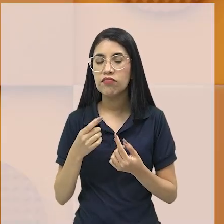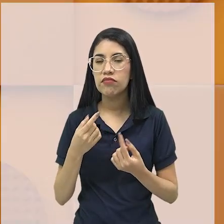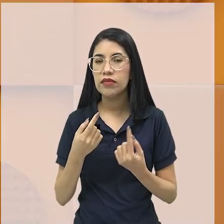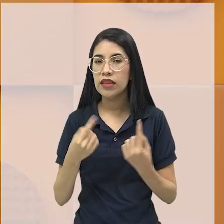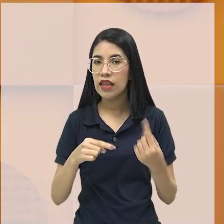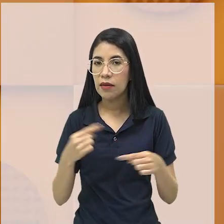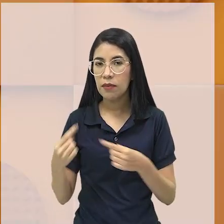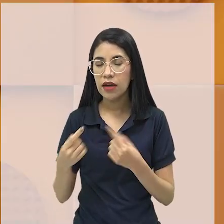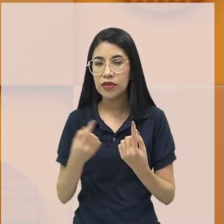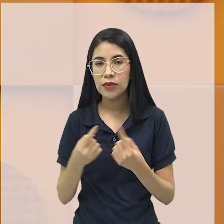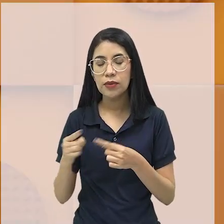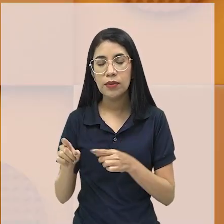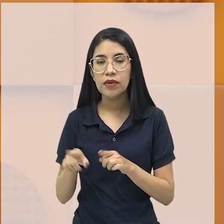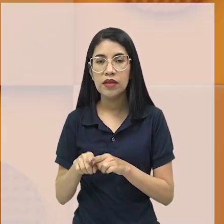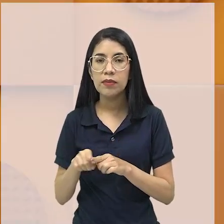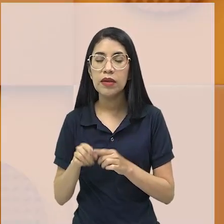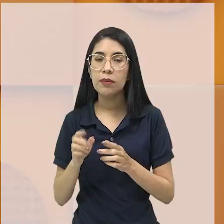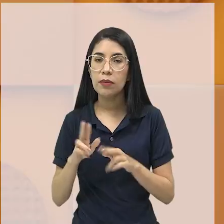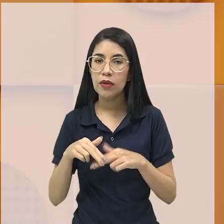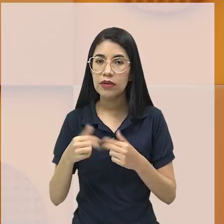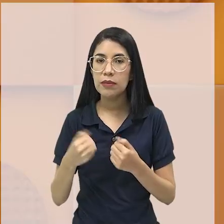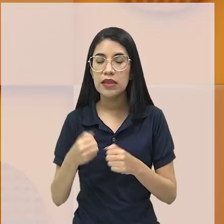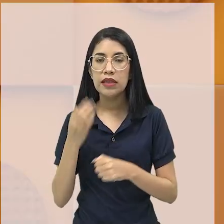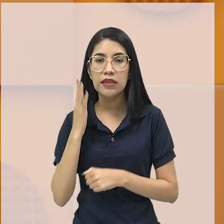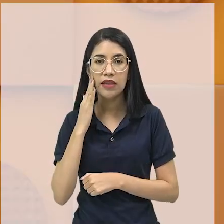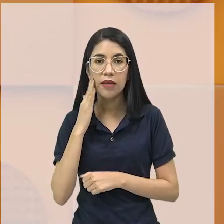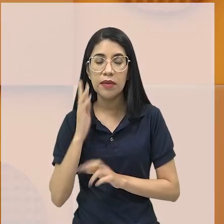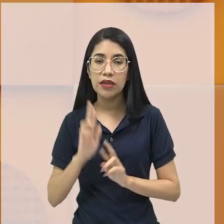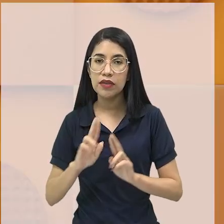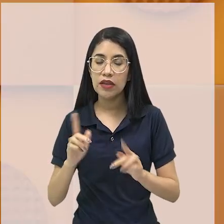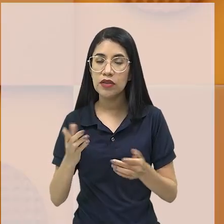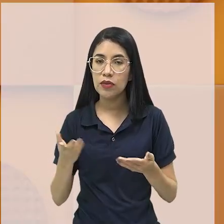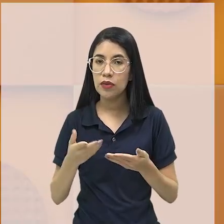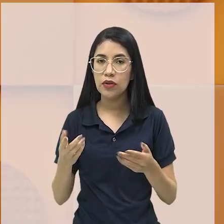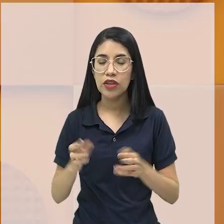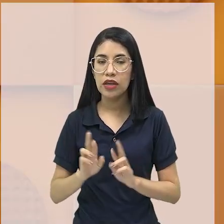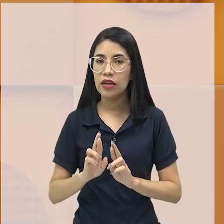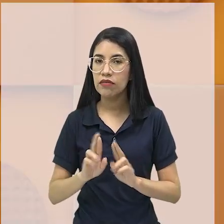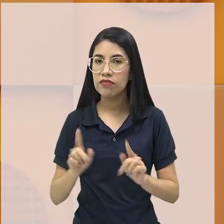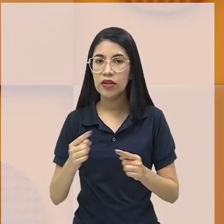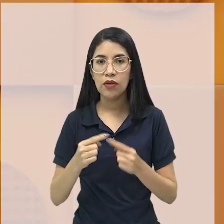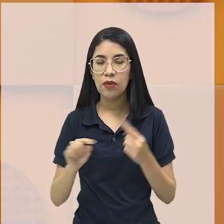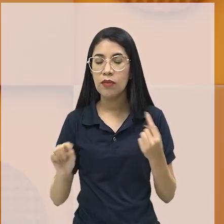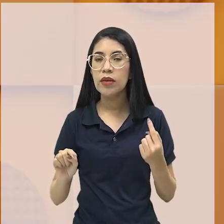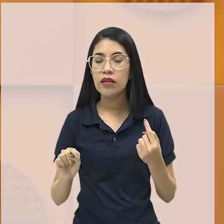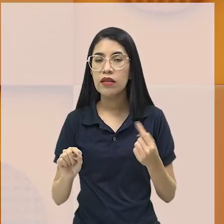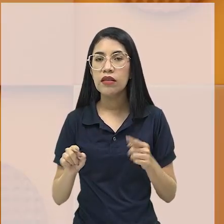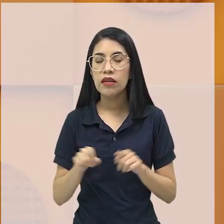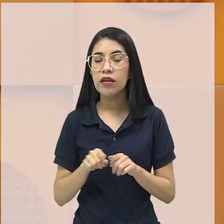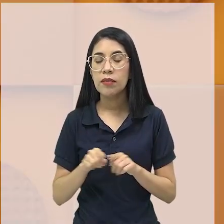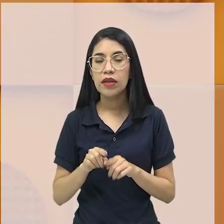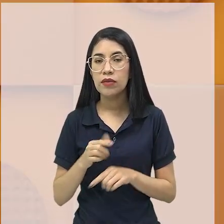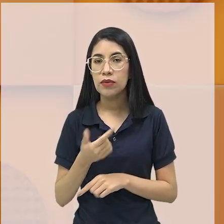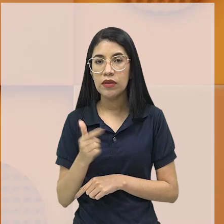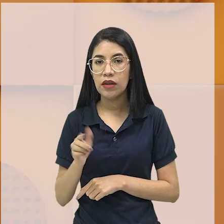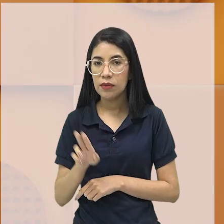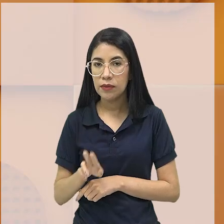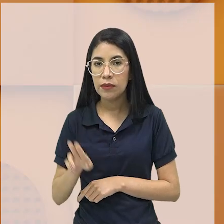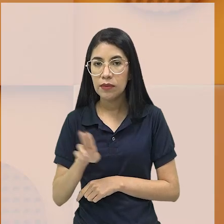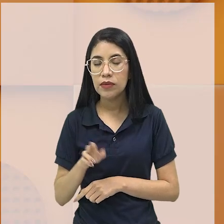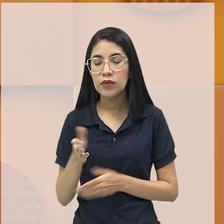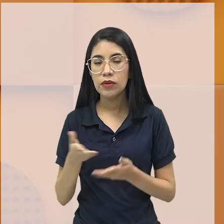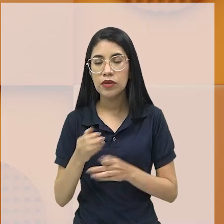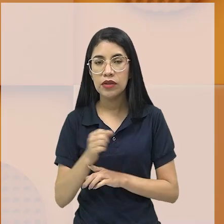Então, vamos só salientar isso daí para a gente não achar que são teorias válidas até hoje. São teorias que já, inclusive, saíram do uso,